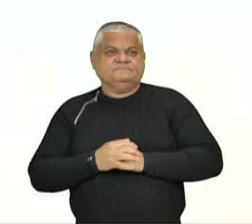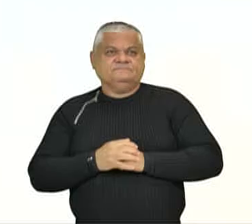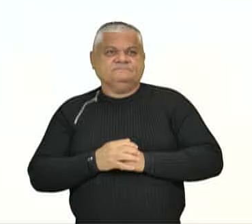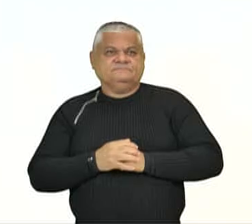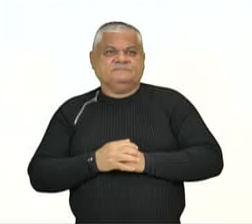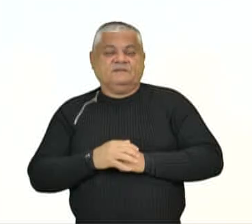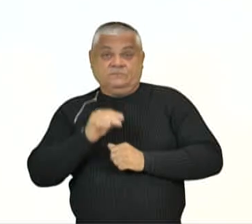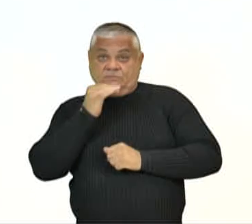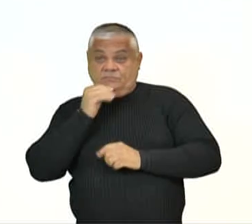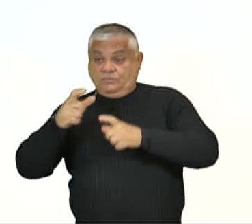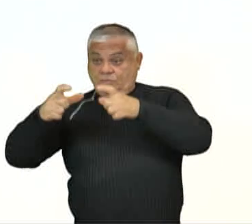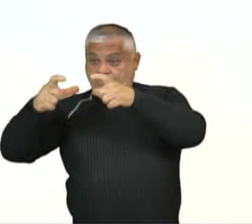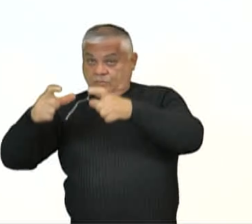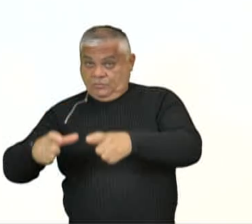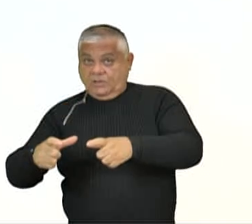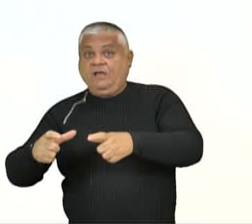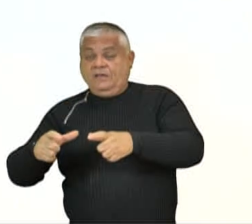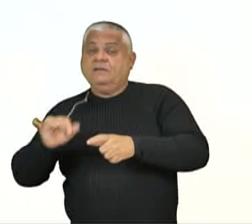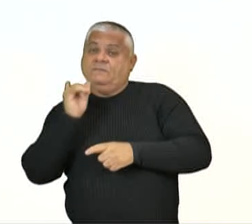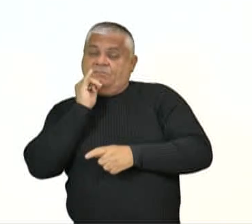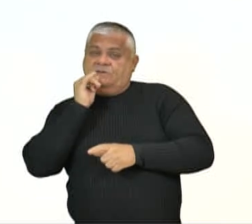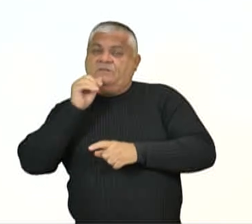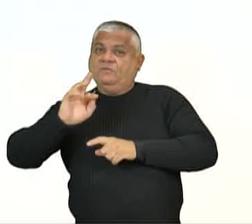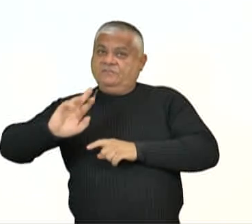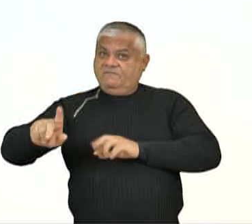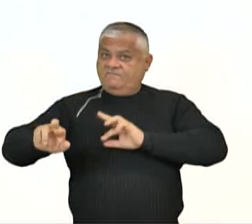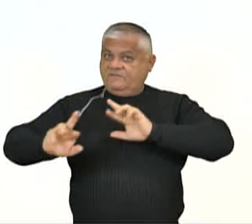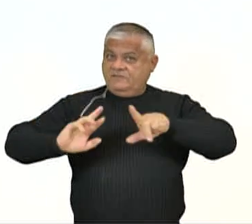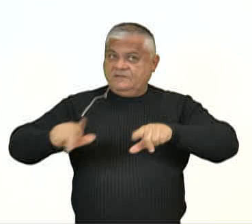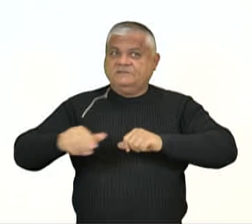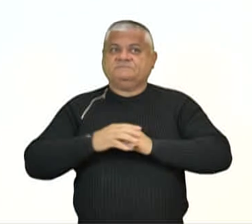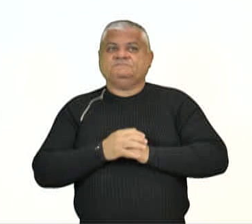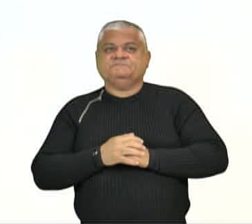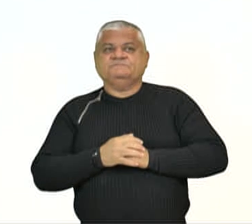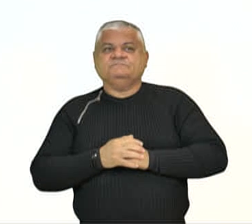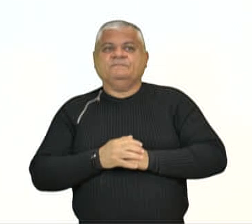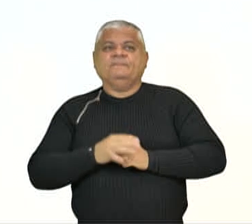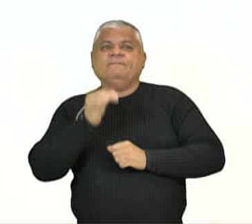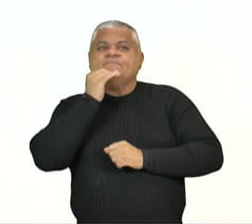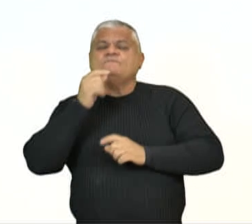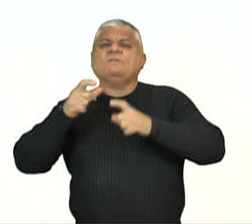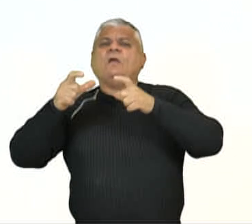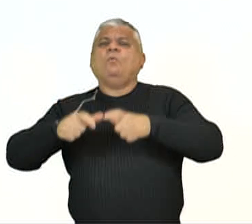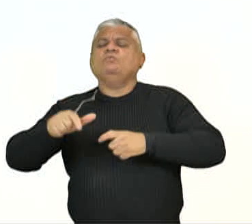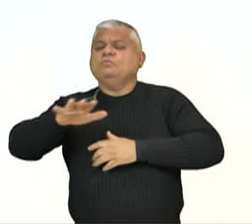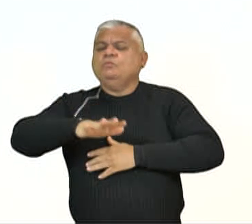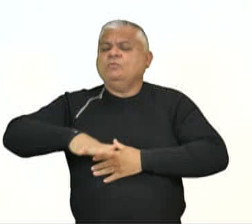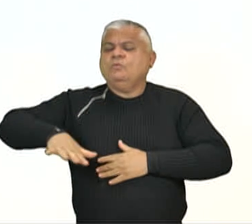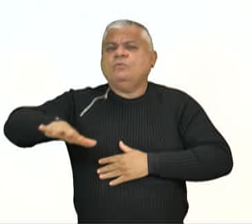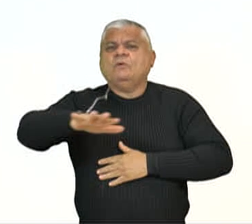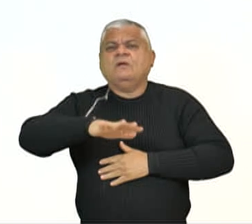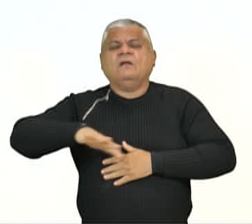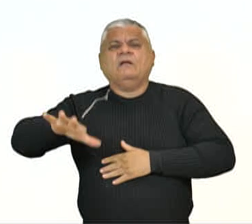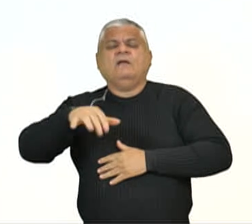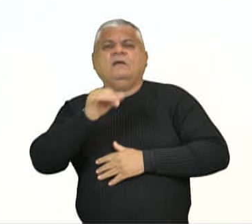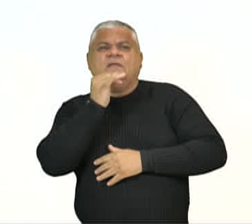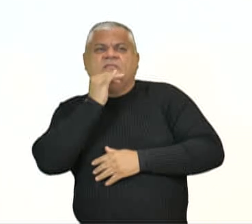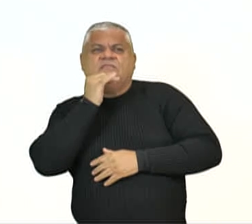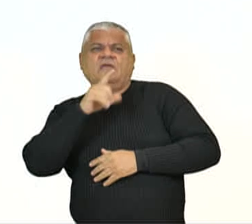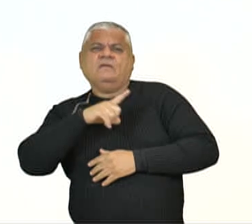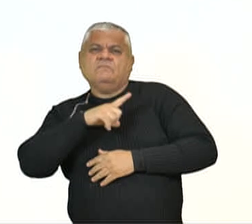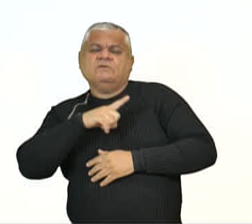vejam, eles se instalam em locais diferentes, aonde vão ser desenvolvidos, né,